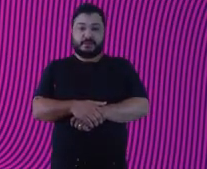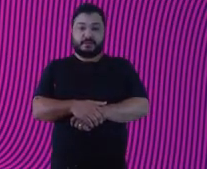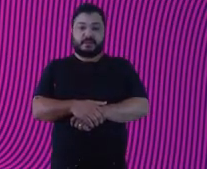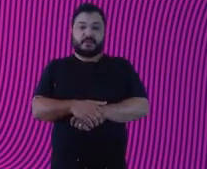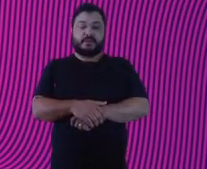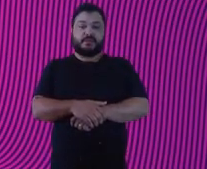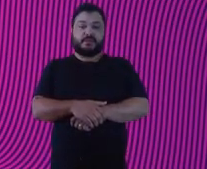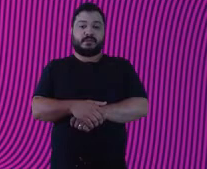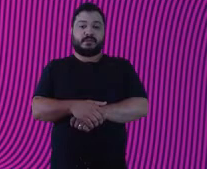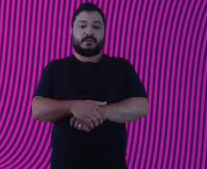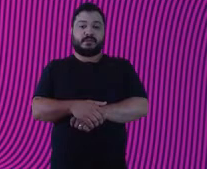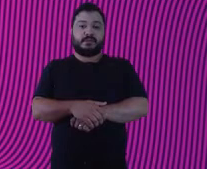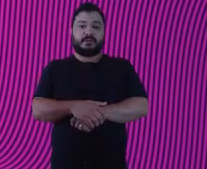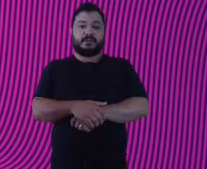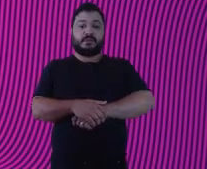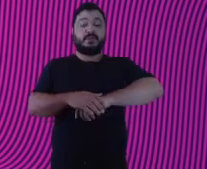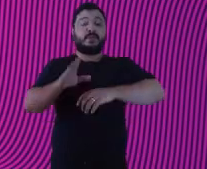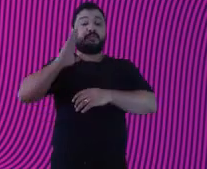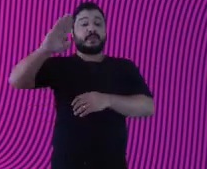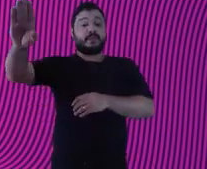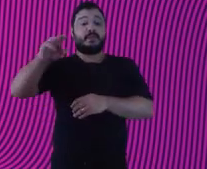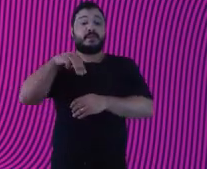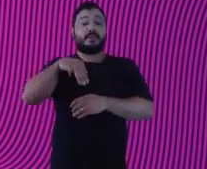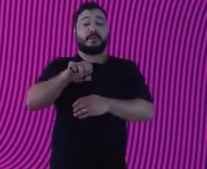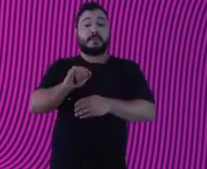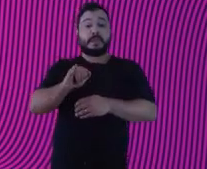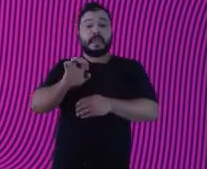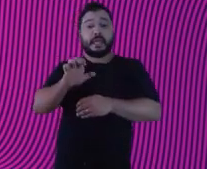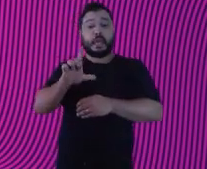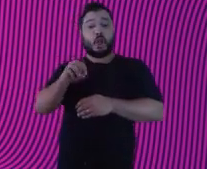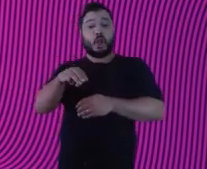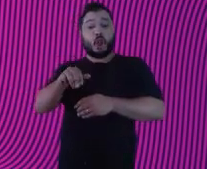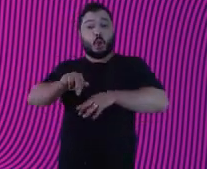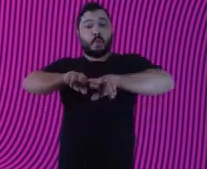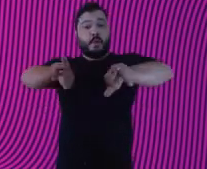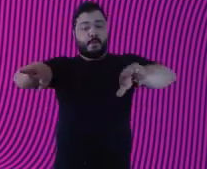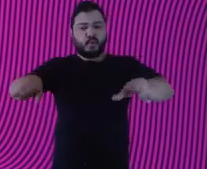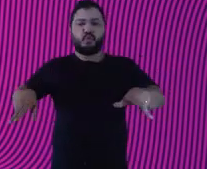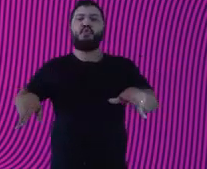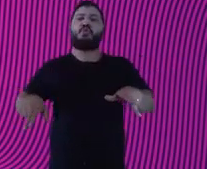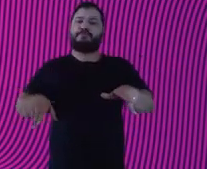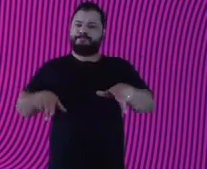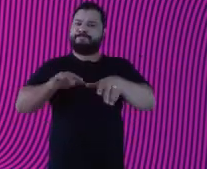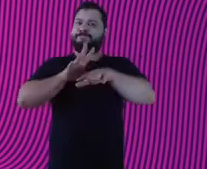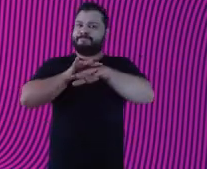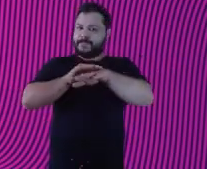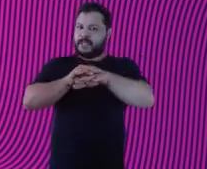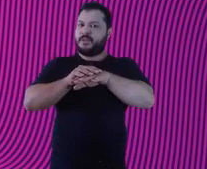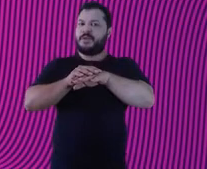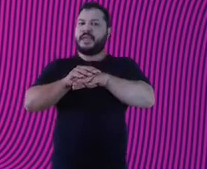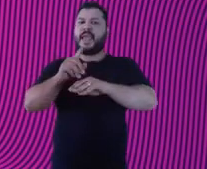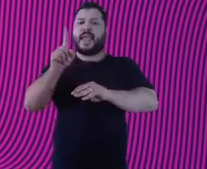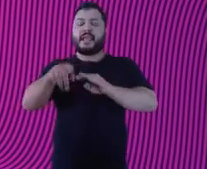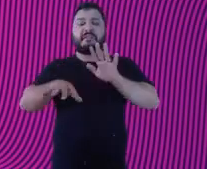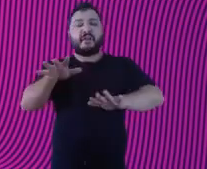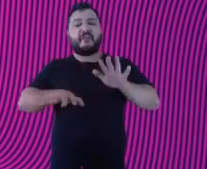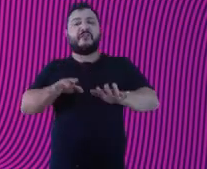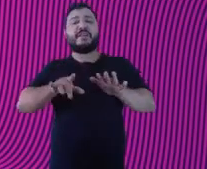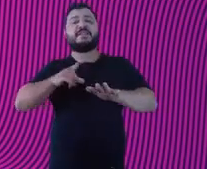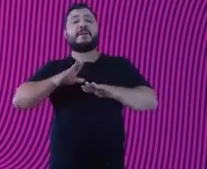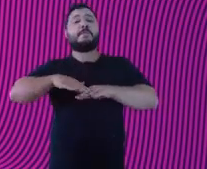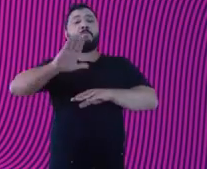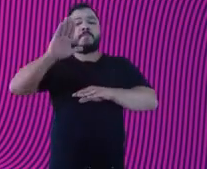Enriquecedor, principalmente no mieloma múltiplo, que é uma das patologias hematológicas, talvez seja que tenha mais